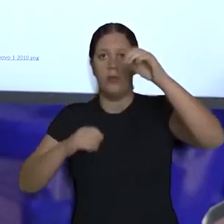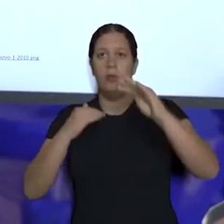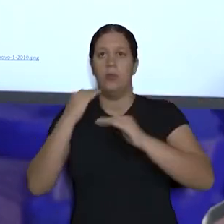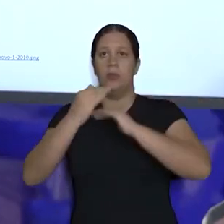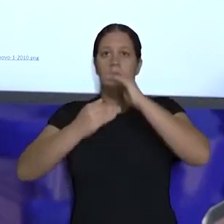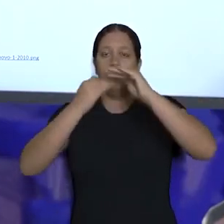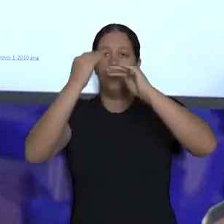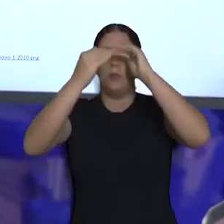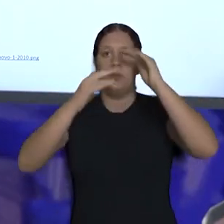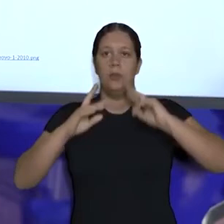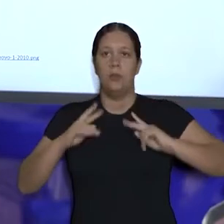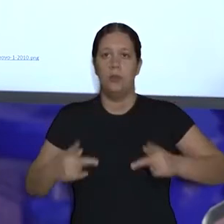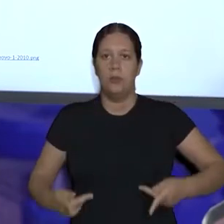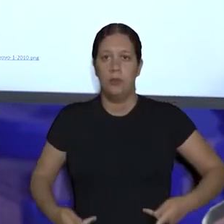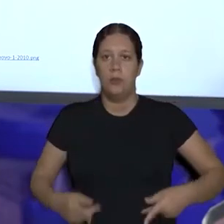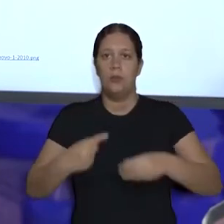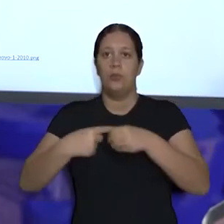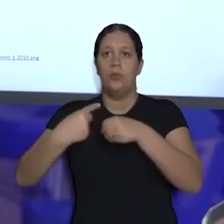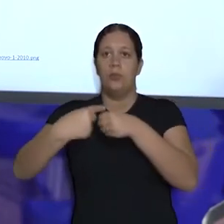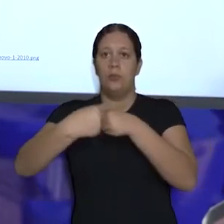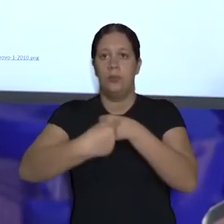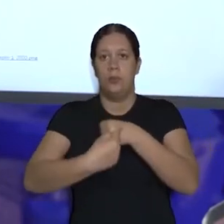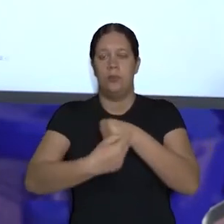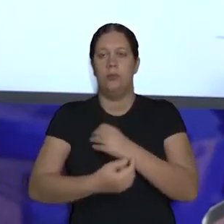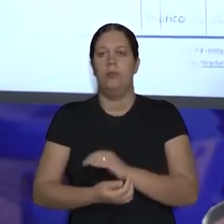Desenvolvimento Humano Municipal, por município.